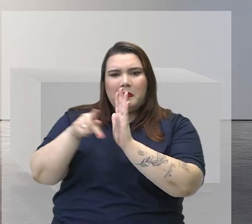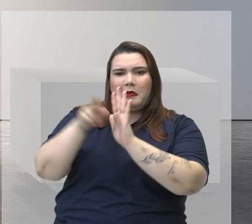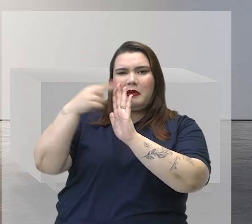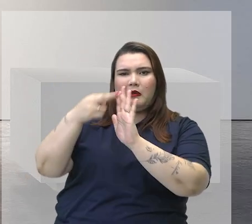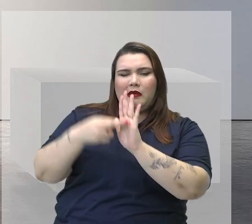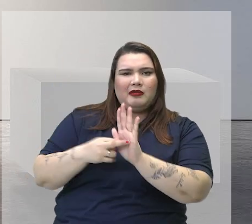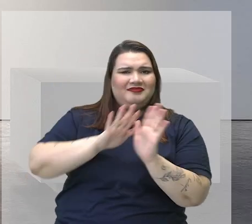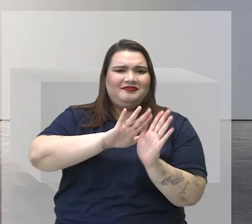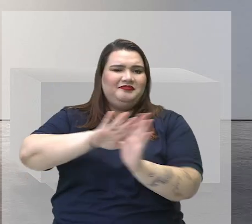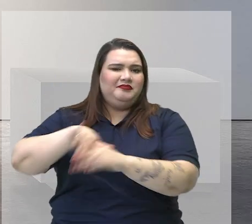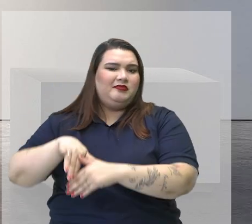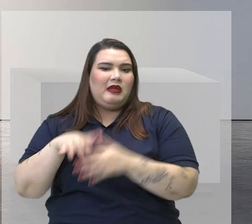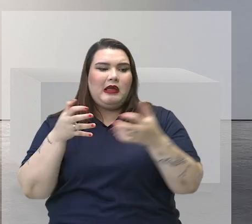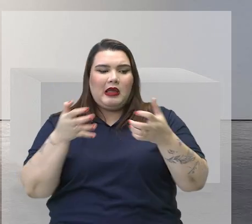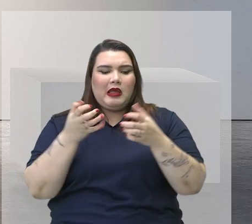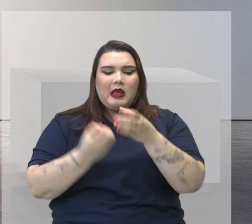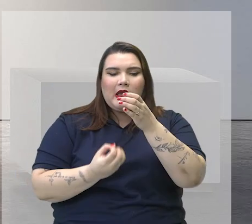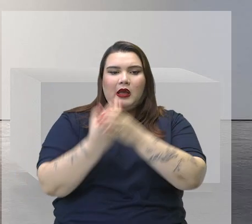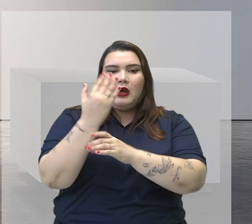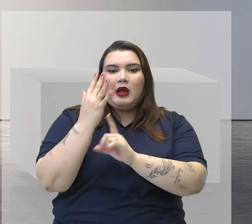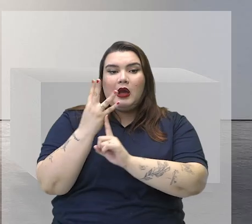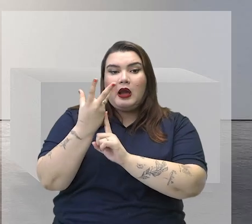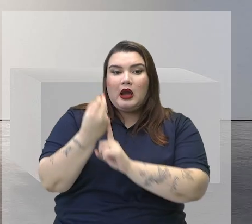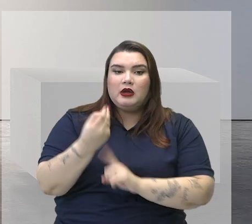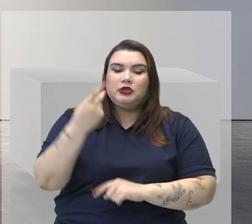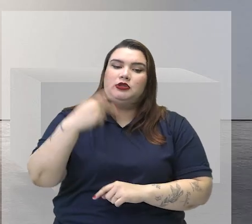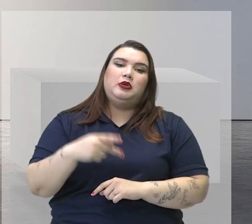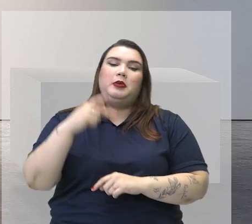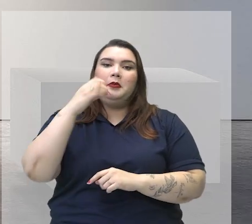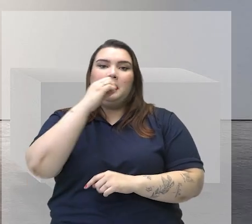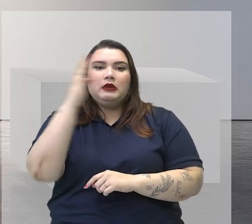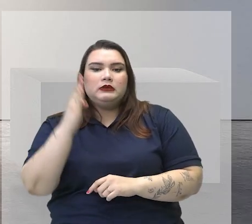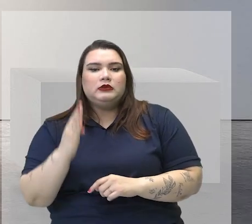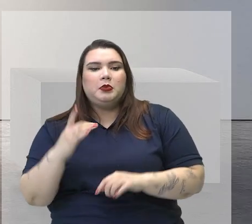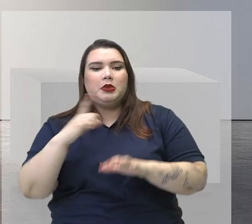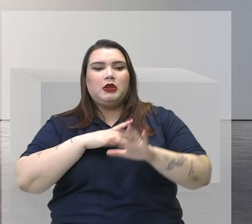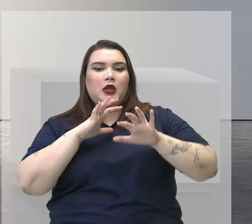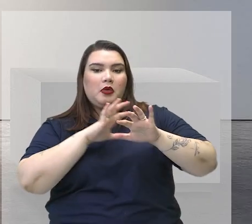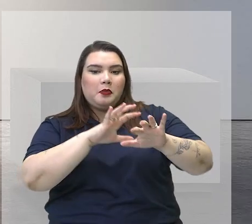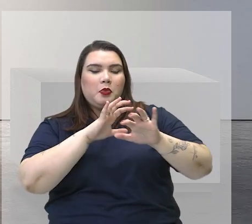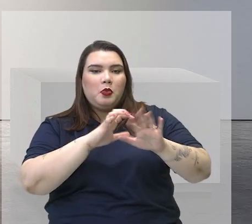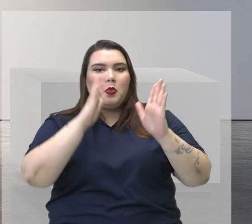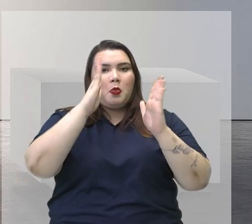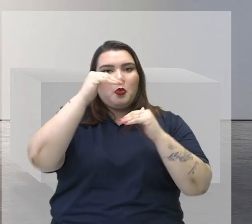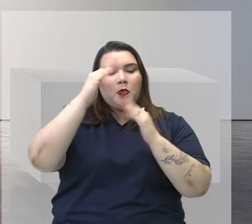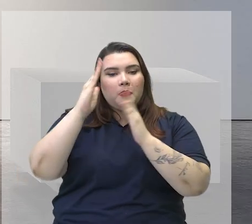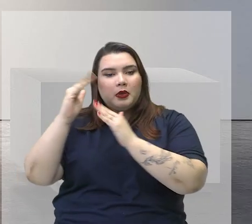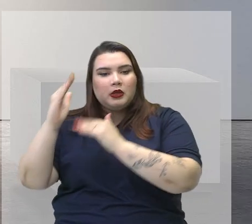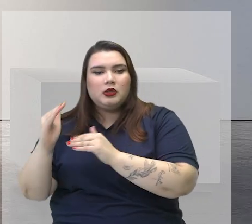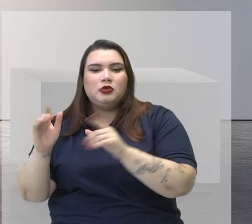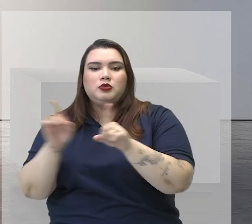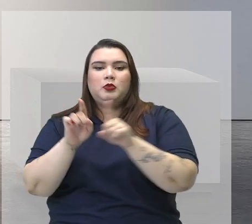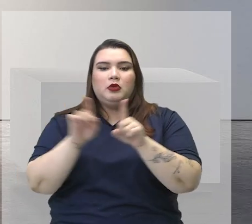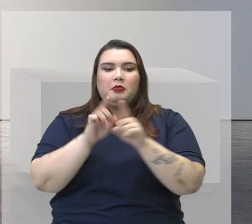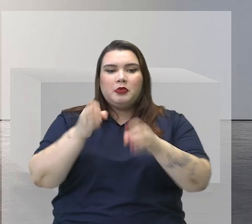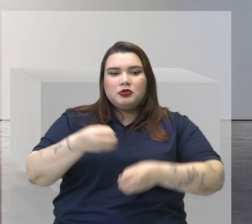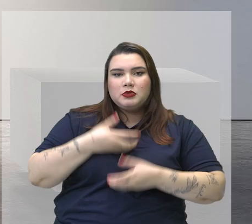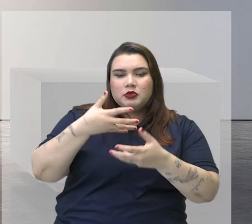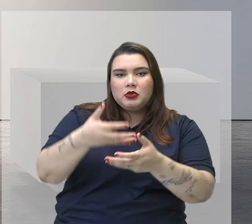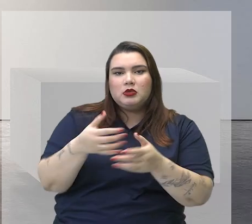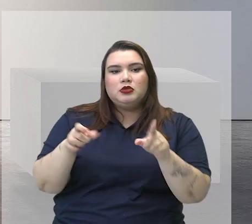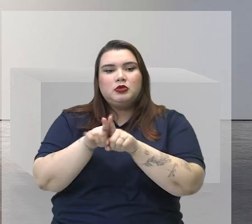arte mais brasileira com a influência do cubismo, do surrealismo e do expressionismo. Então, nessa semana